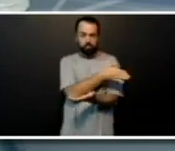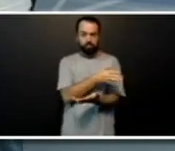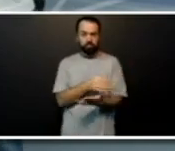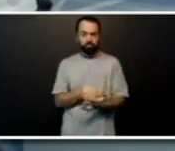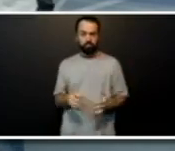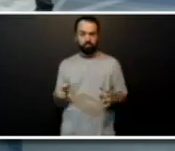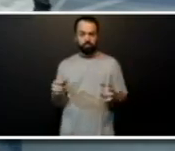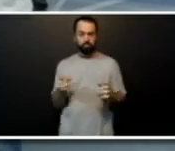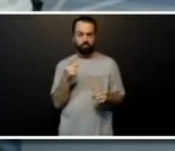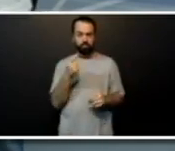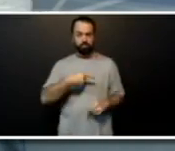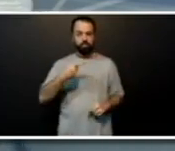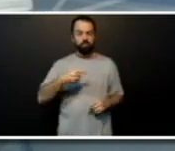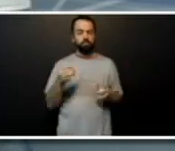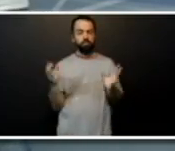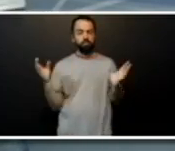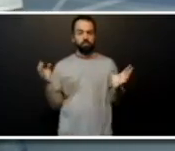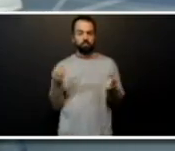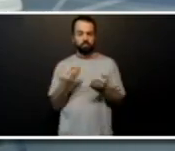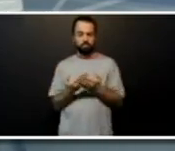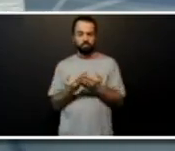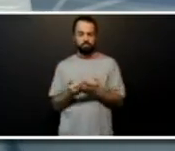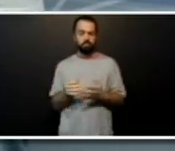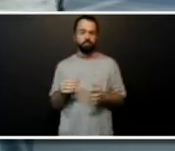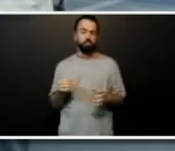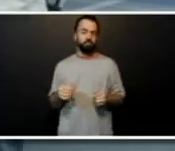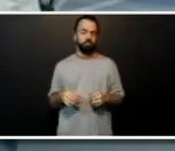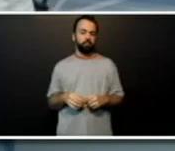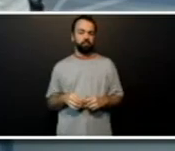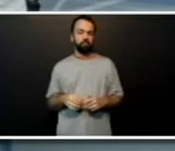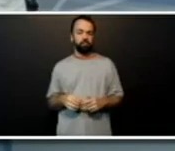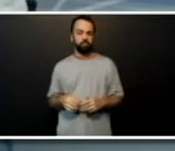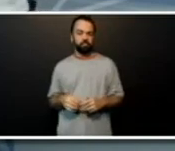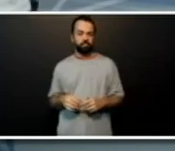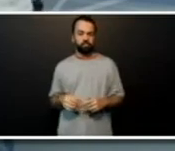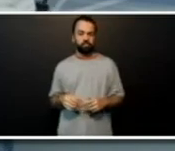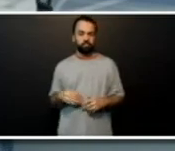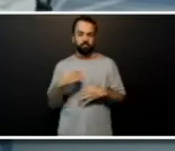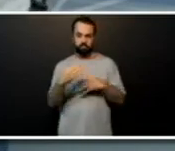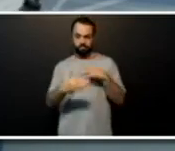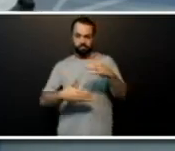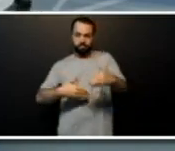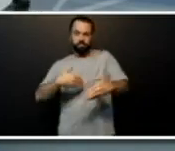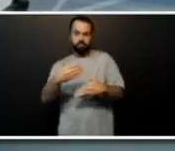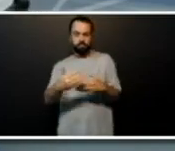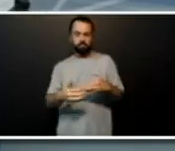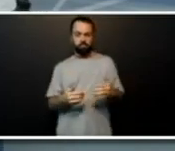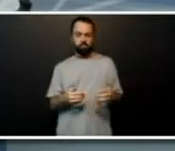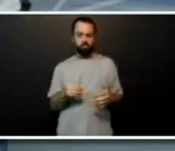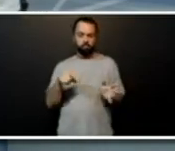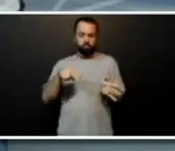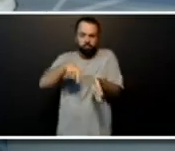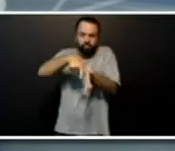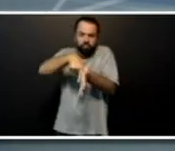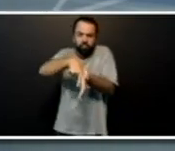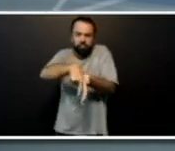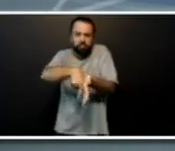Essa é a nossa primeira aula. Na próxima aula, vamos